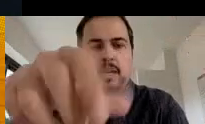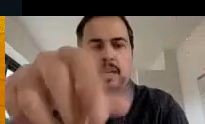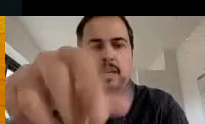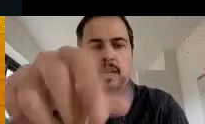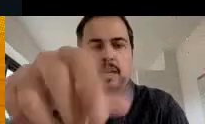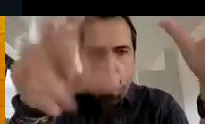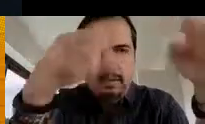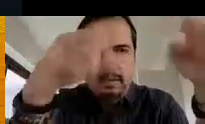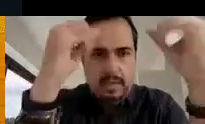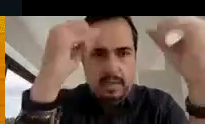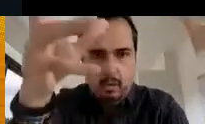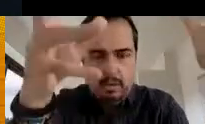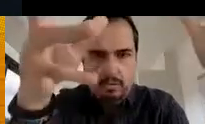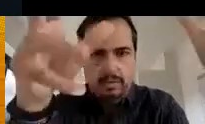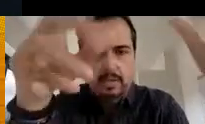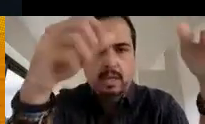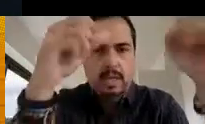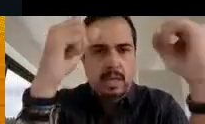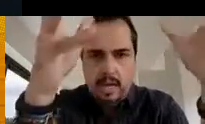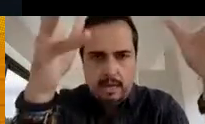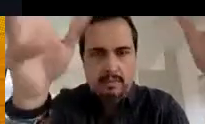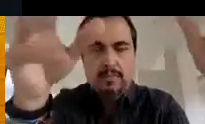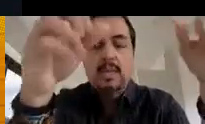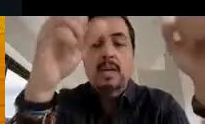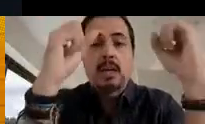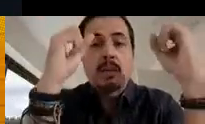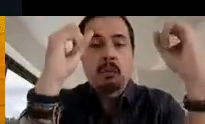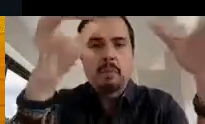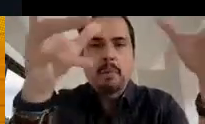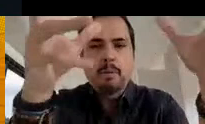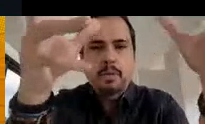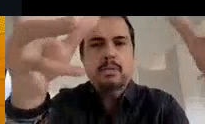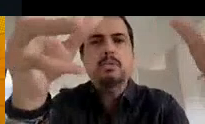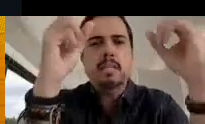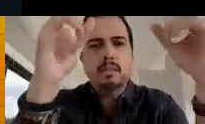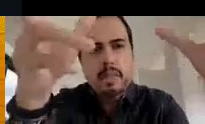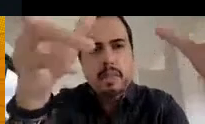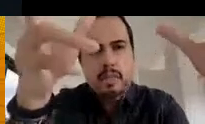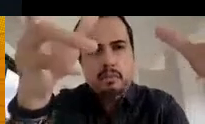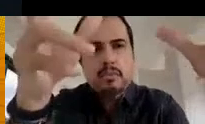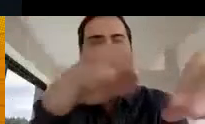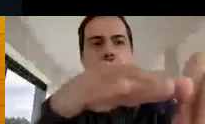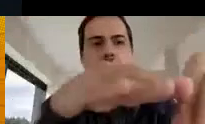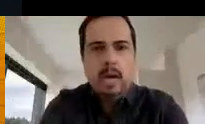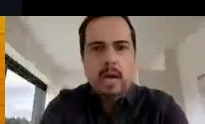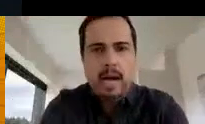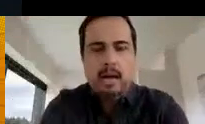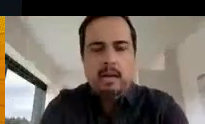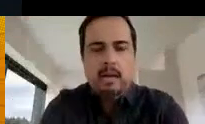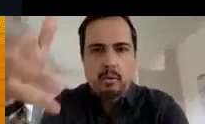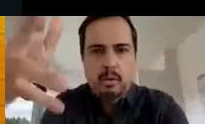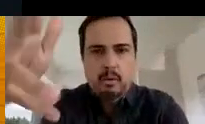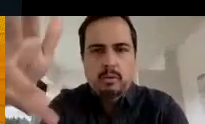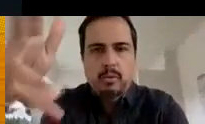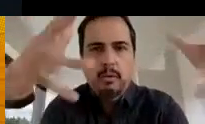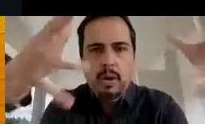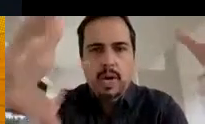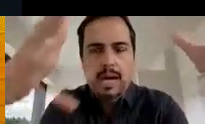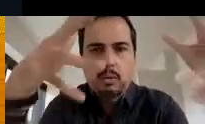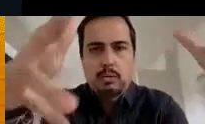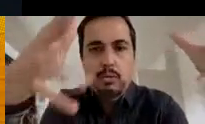Testar, experimentar coisa nova, inventar coisa nova, criar, né? Cumprir processos ágeis mínimos, focar no